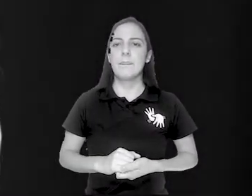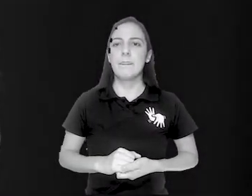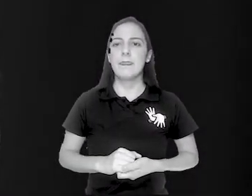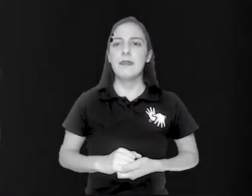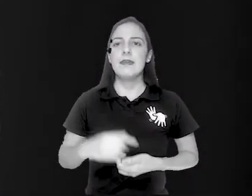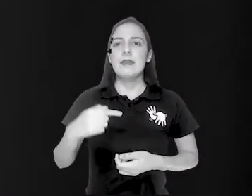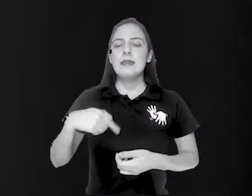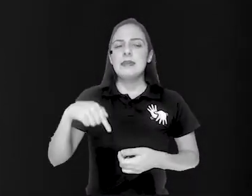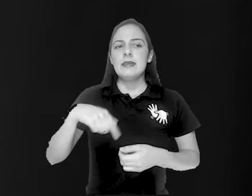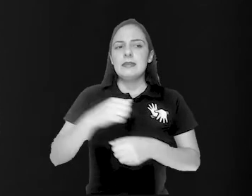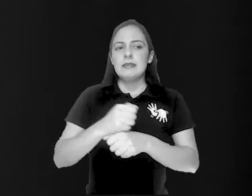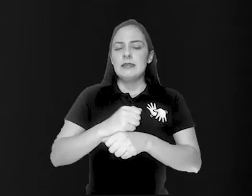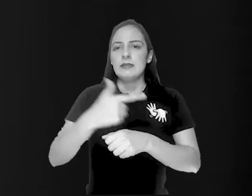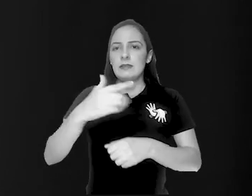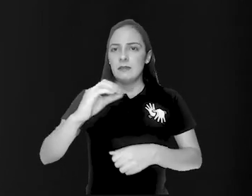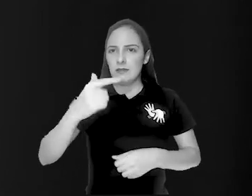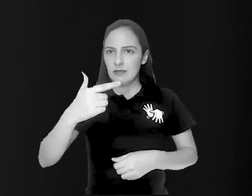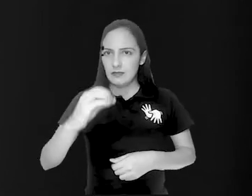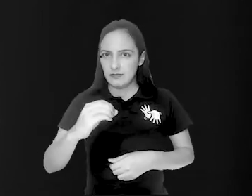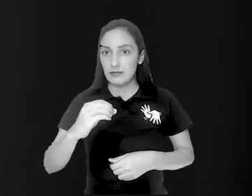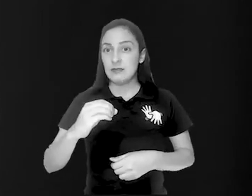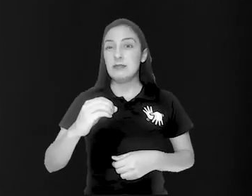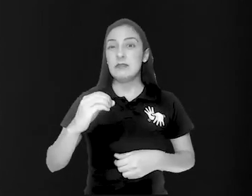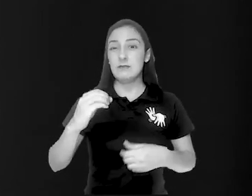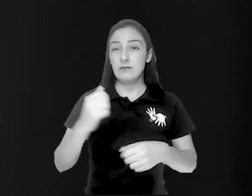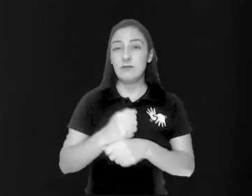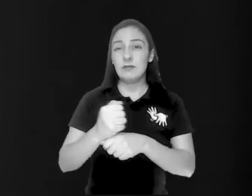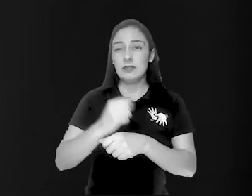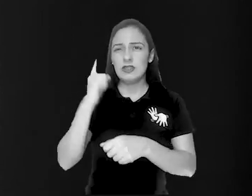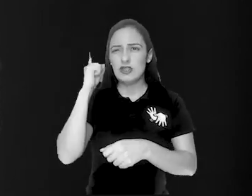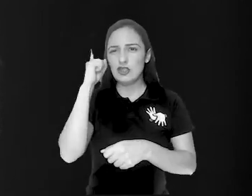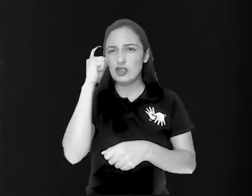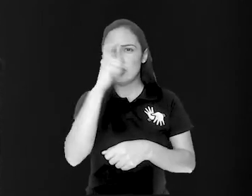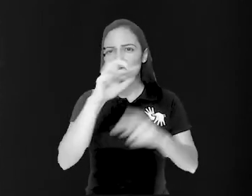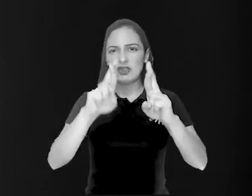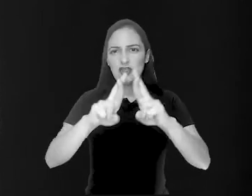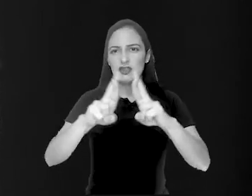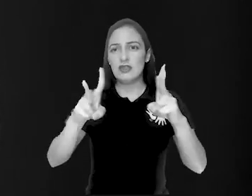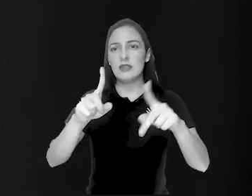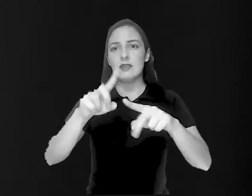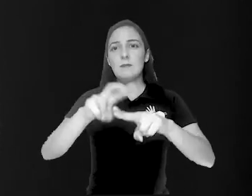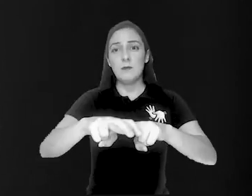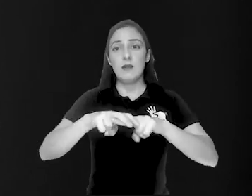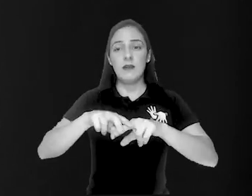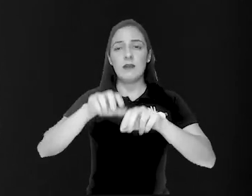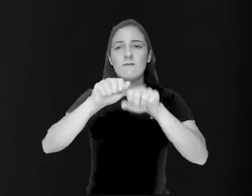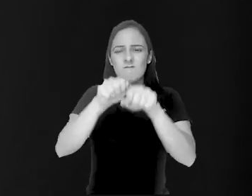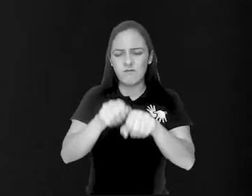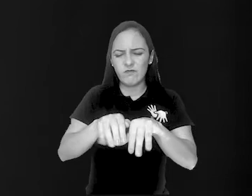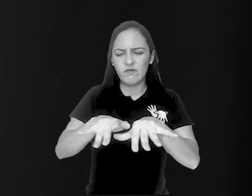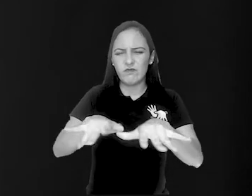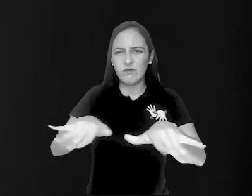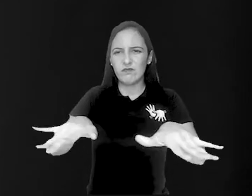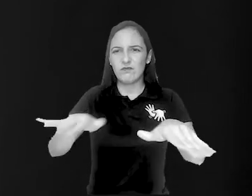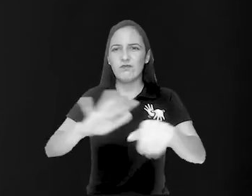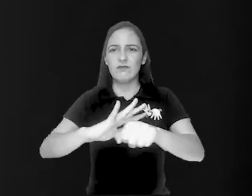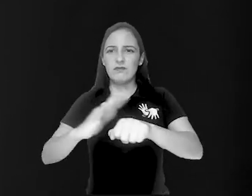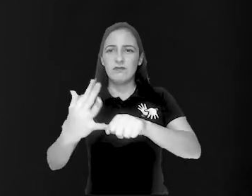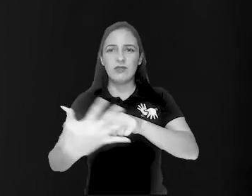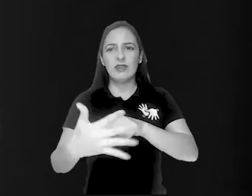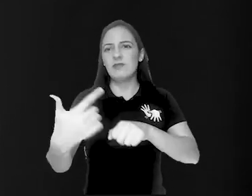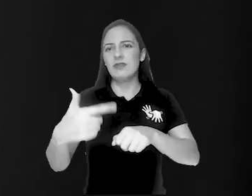Este ano de 2020 foi um ano bem atípico, porque com essa pandemia, esse coronavírus, né, nós não